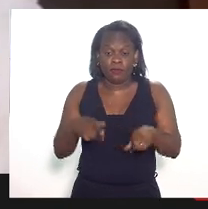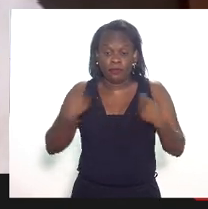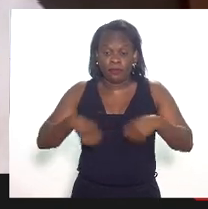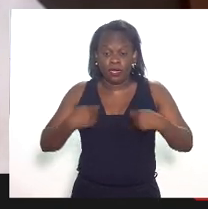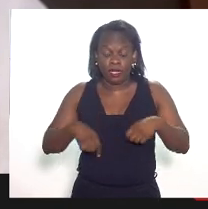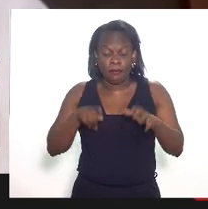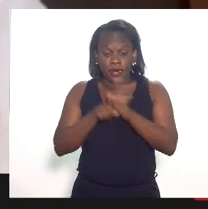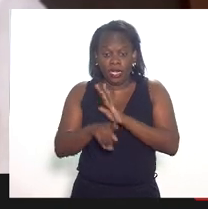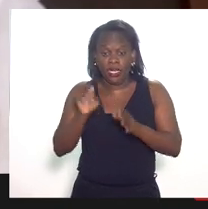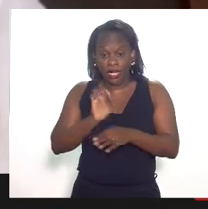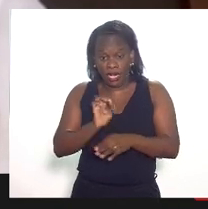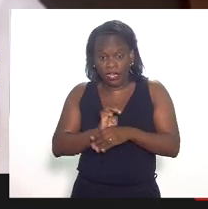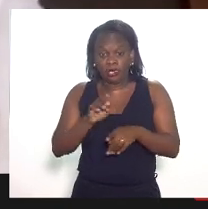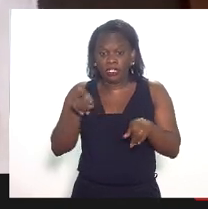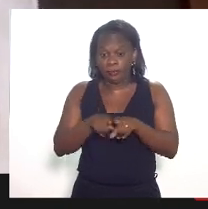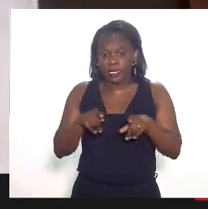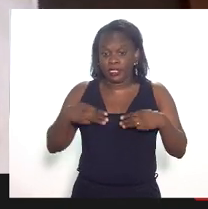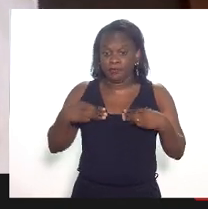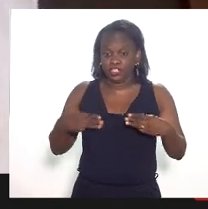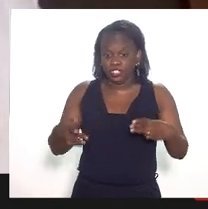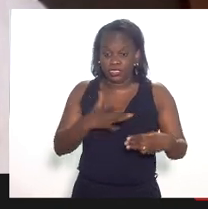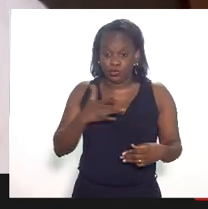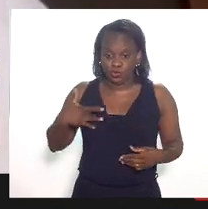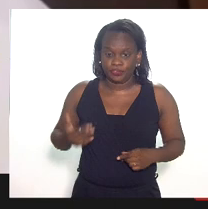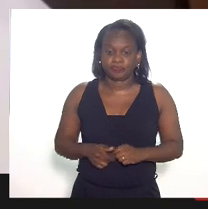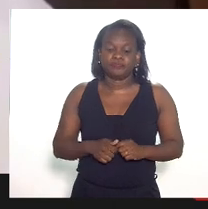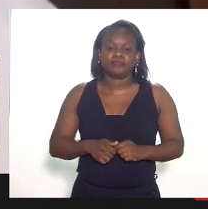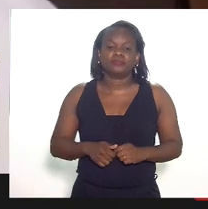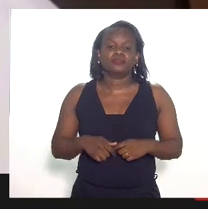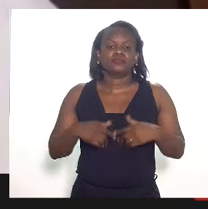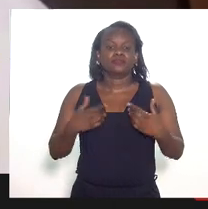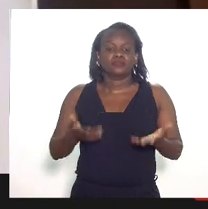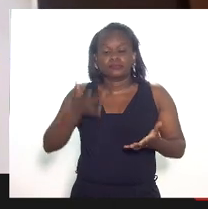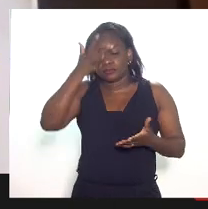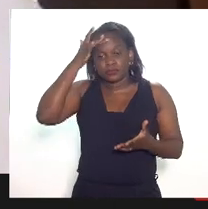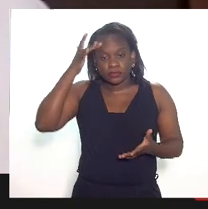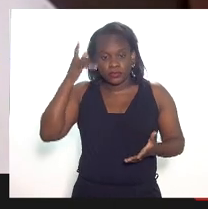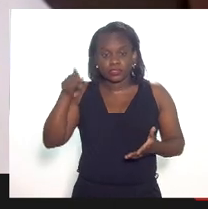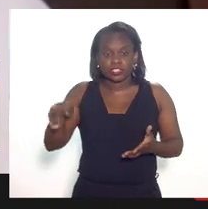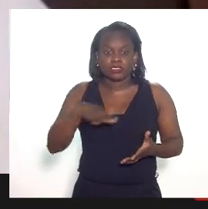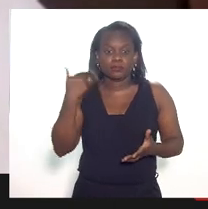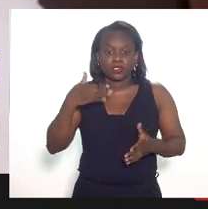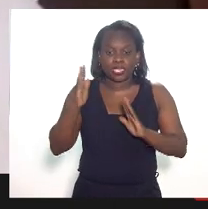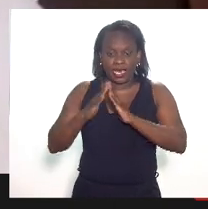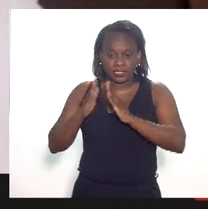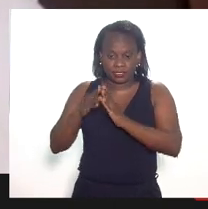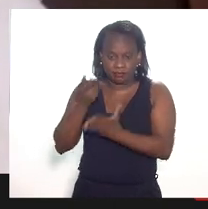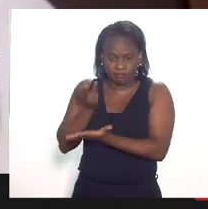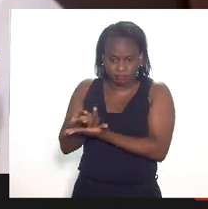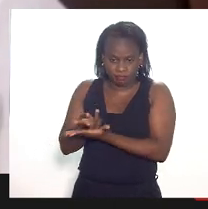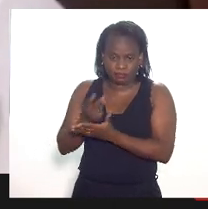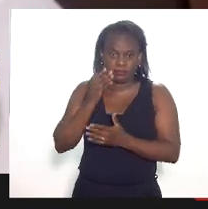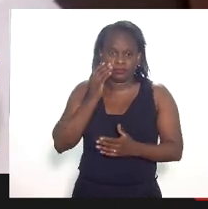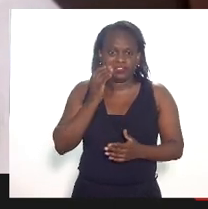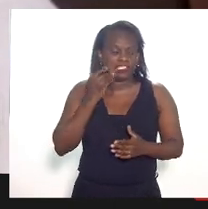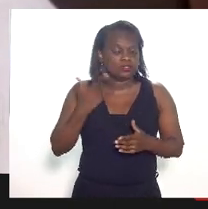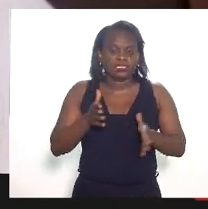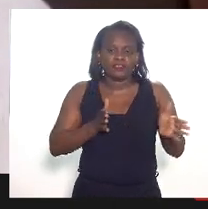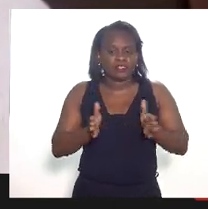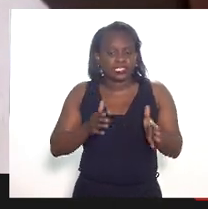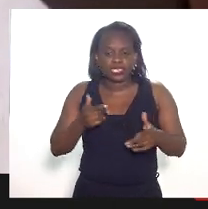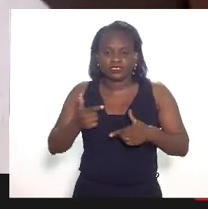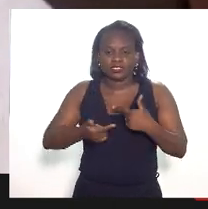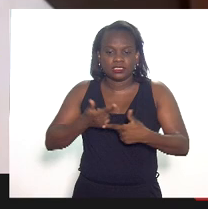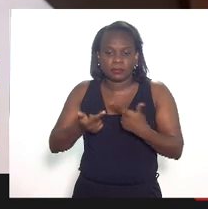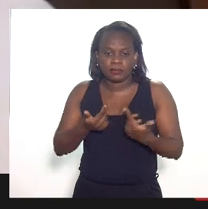ao Estado e à representação do Ministério da Saúde. É, sobre as pessoas que têm falecido em casa, sem acesso a